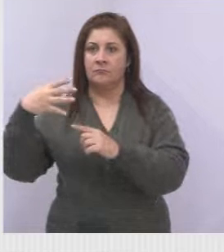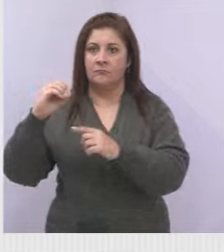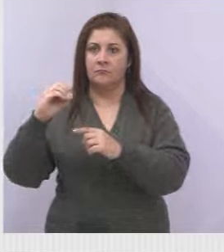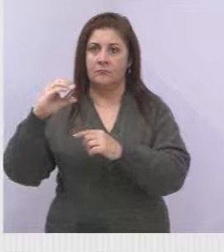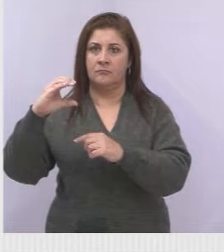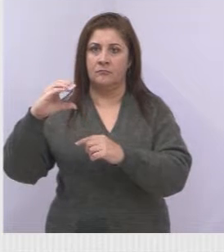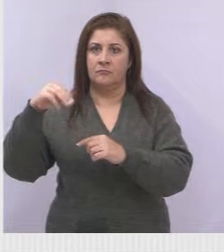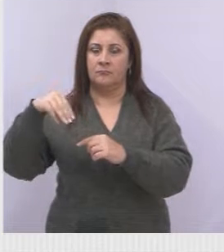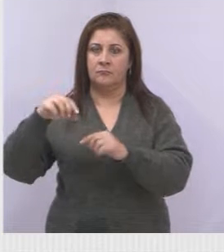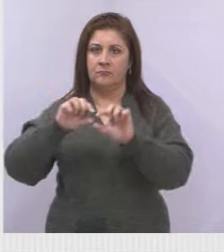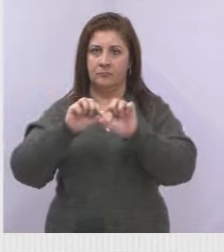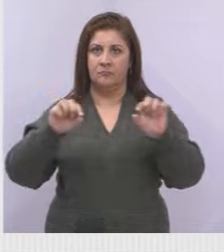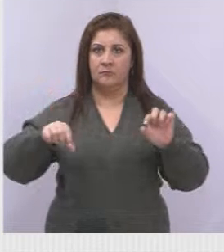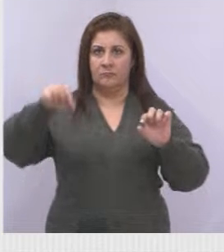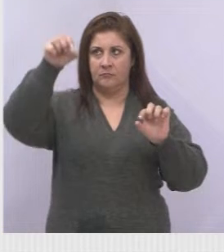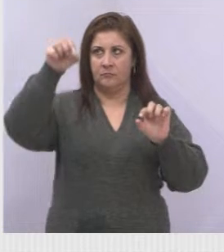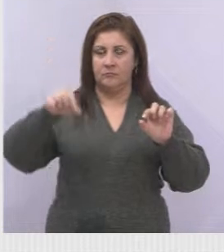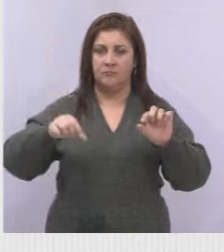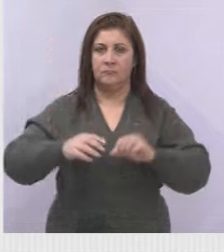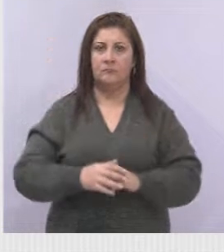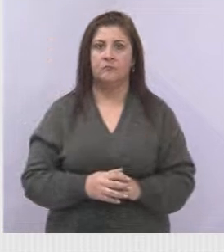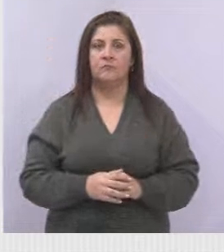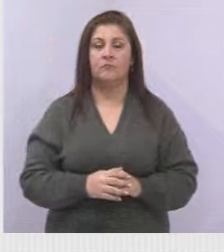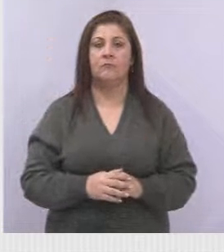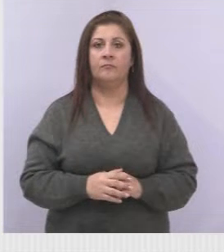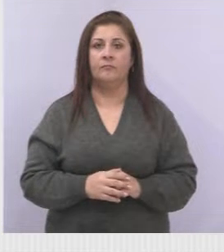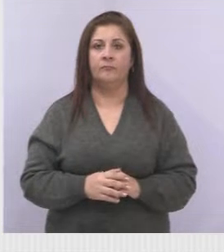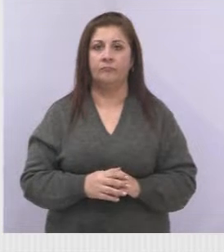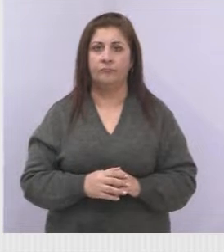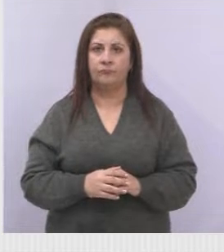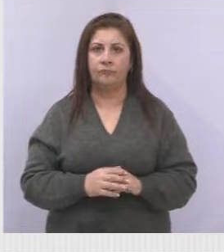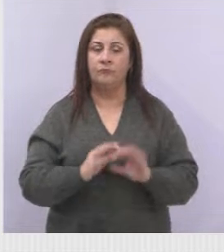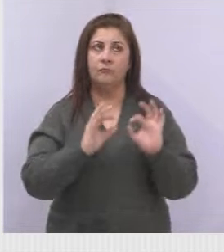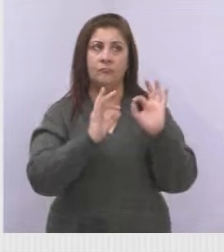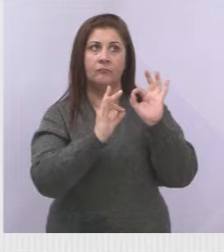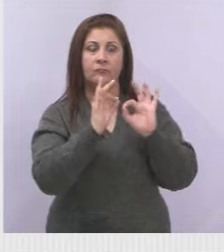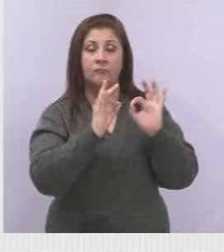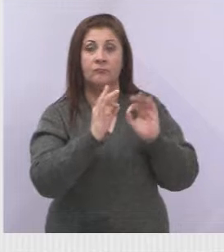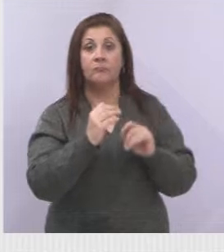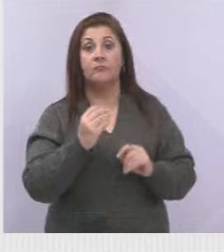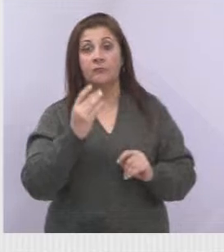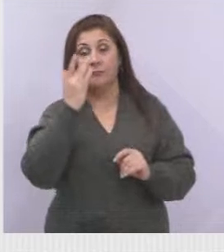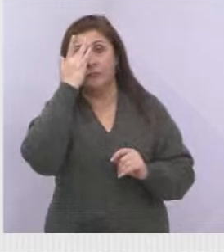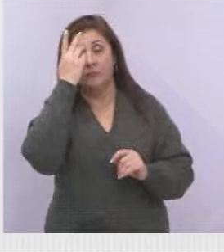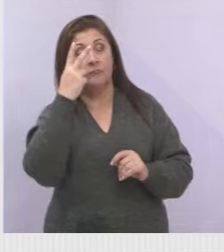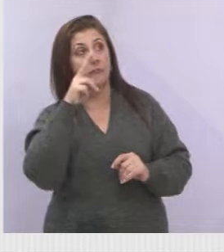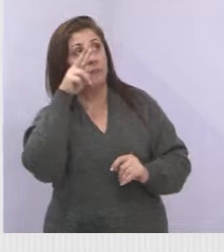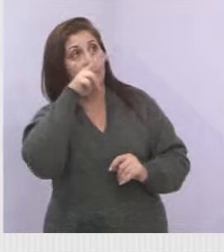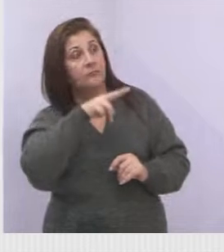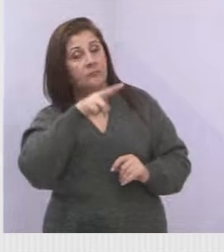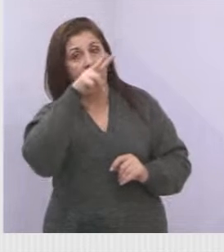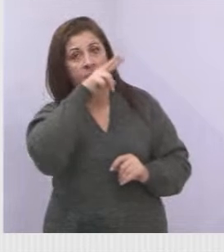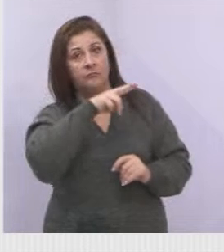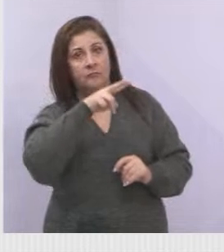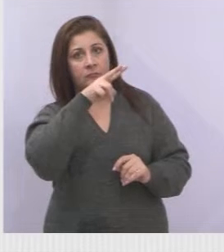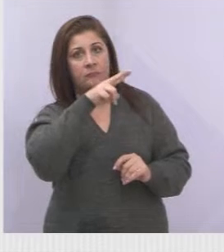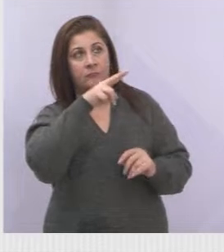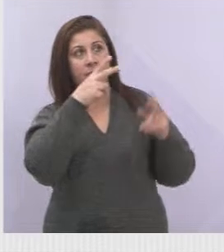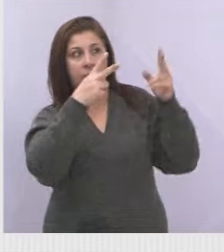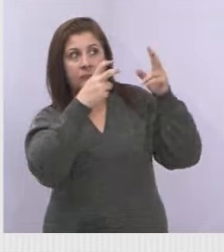serem diagramados de forma a permitir a fácil visualização das